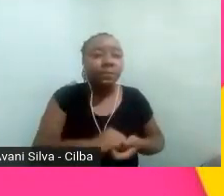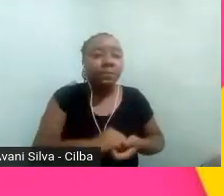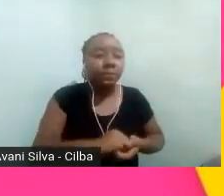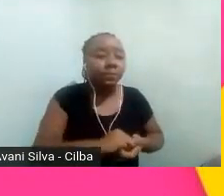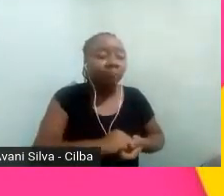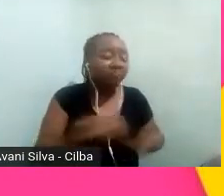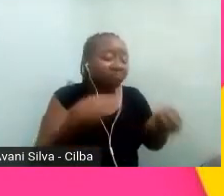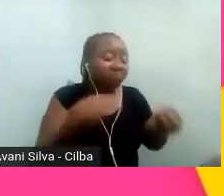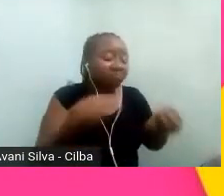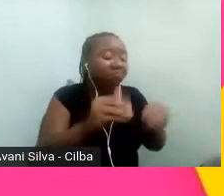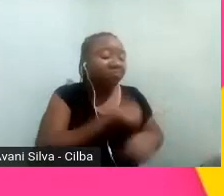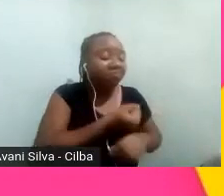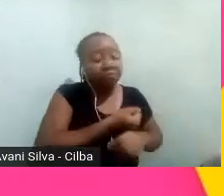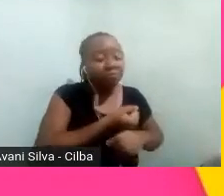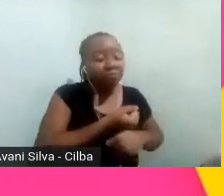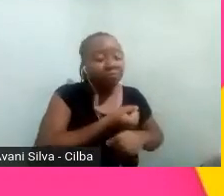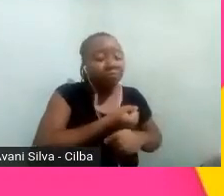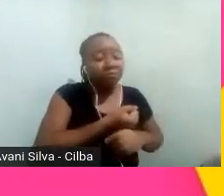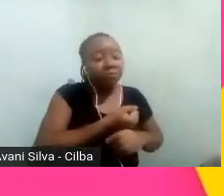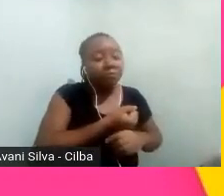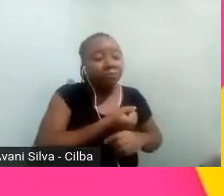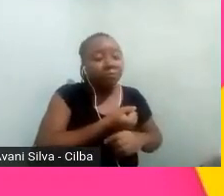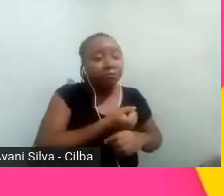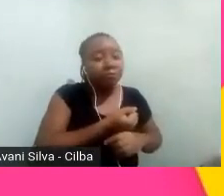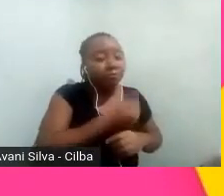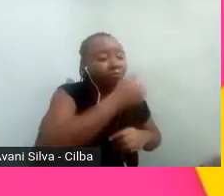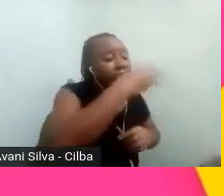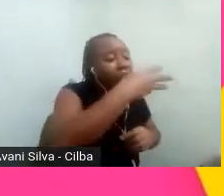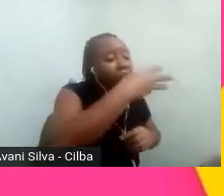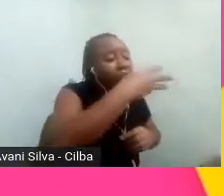aqui o número 300.